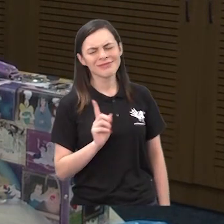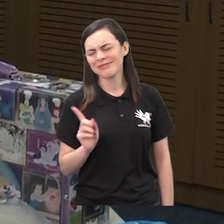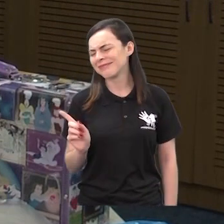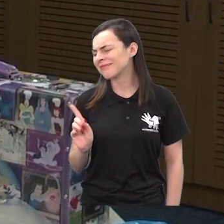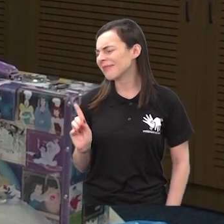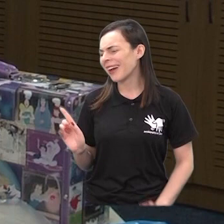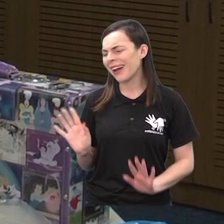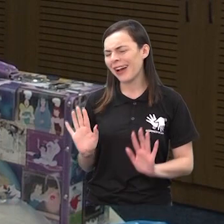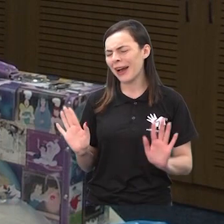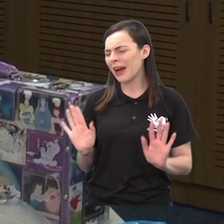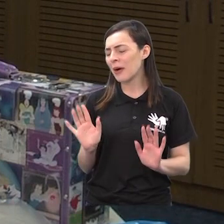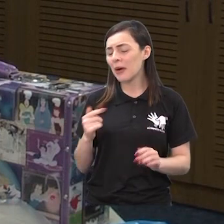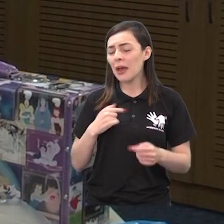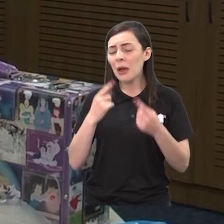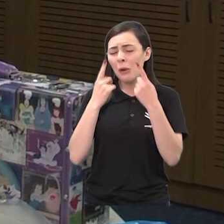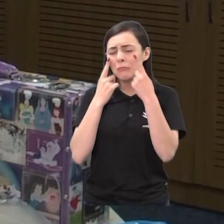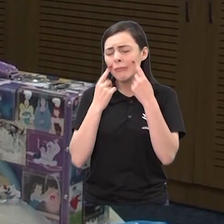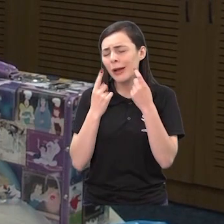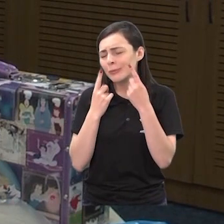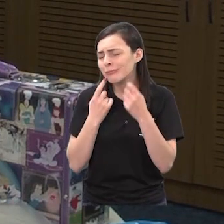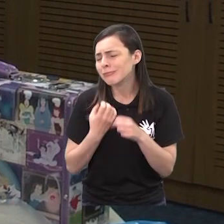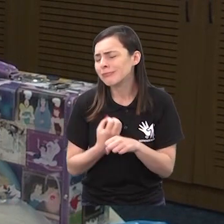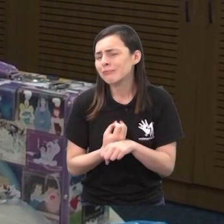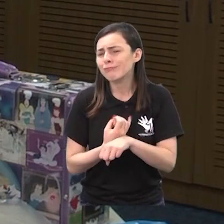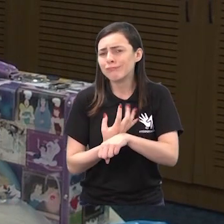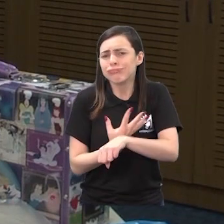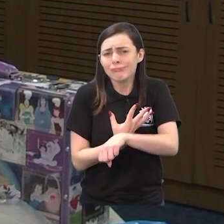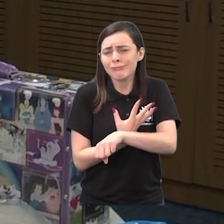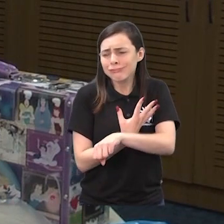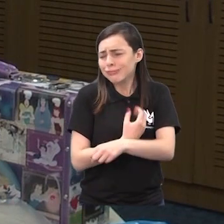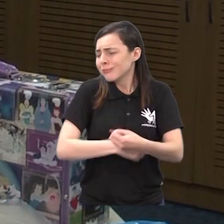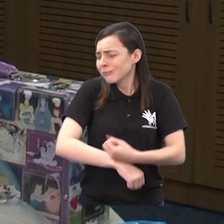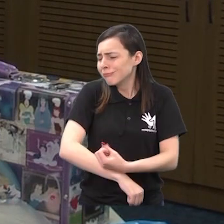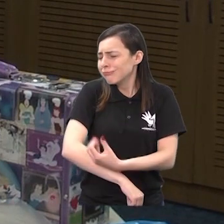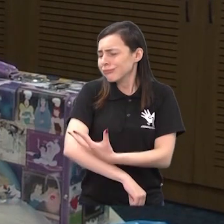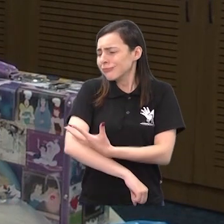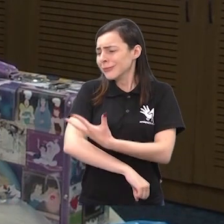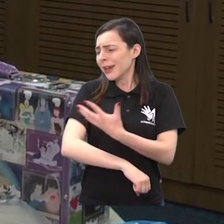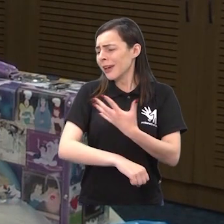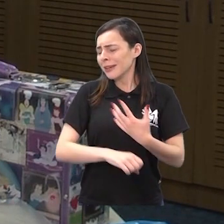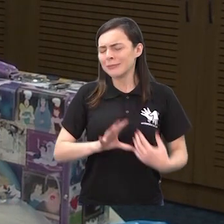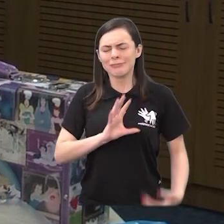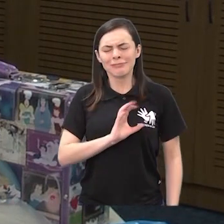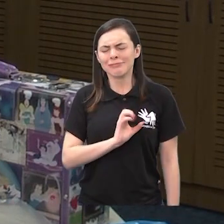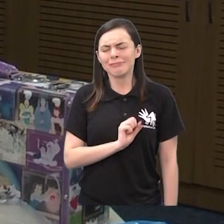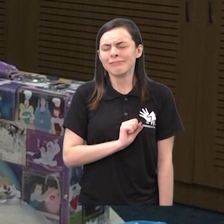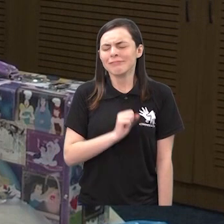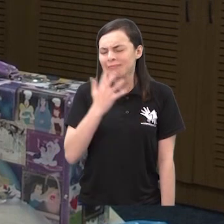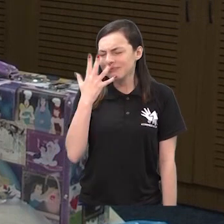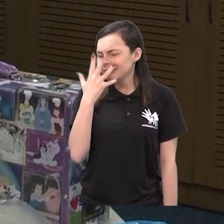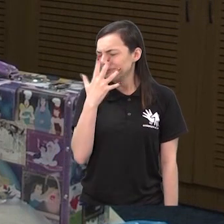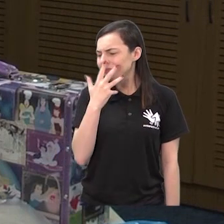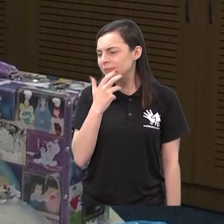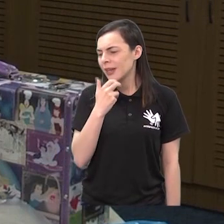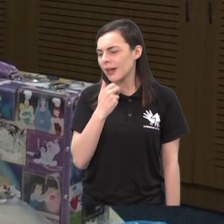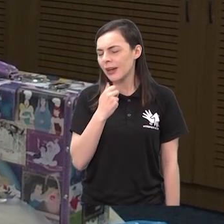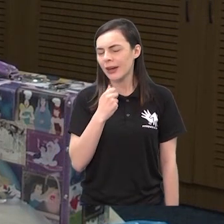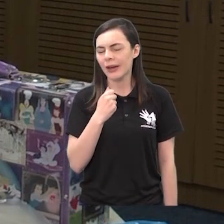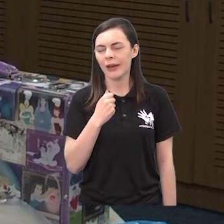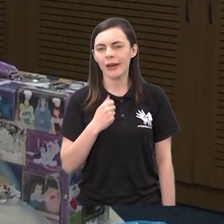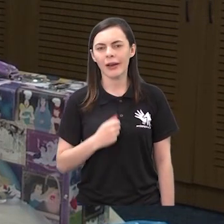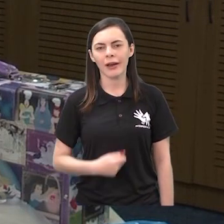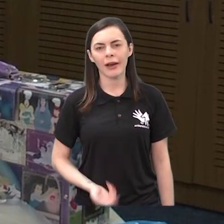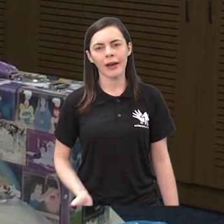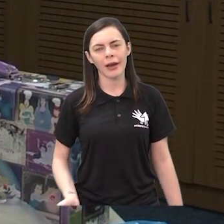Não é nada disso, Ari Areia. Eu estou chorando de emoção. O amor é lindo! Ah, sapinho